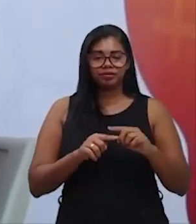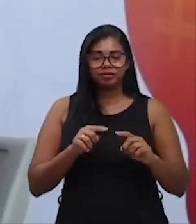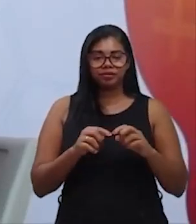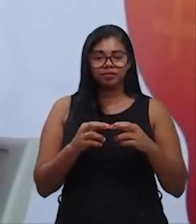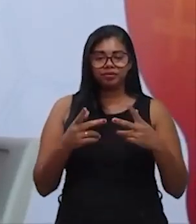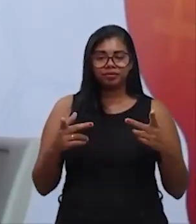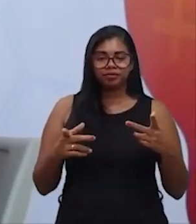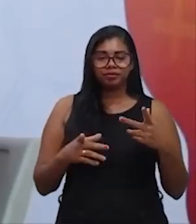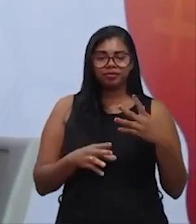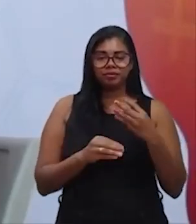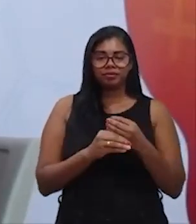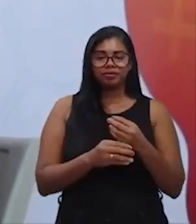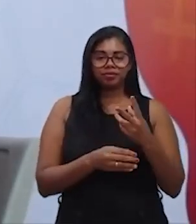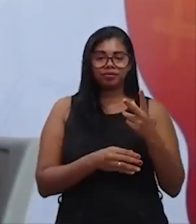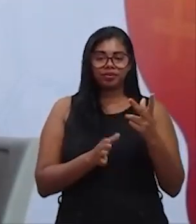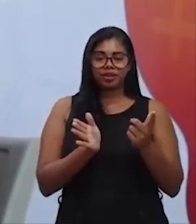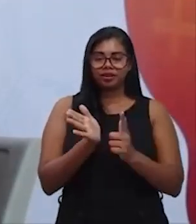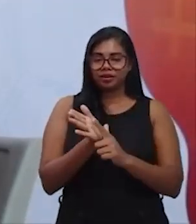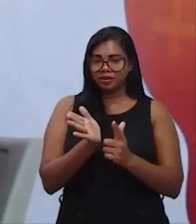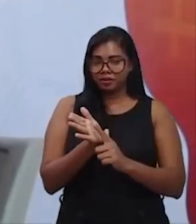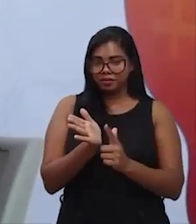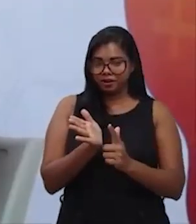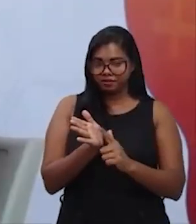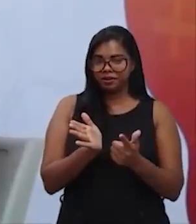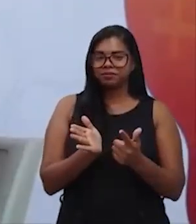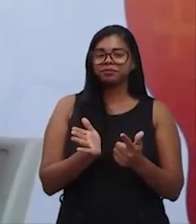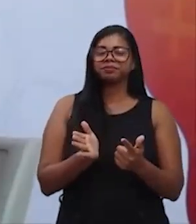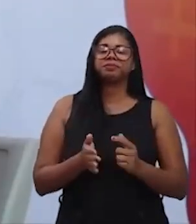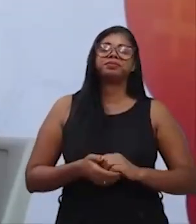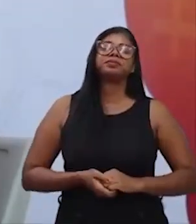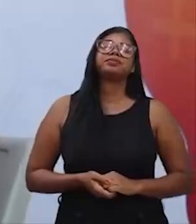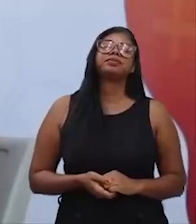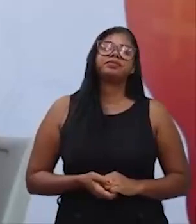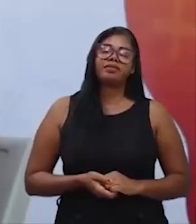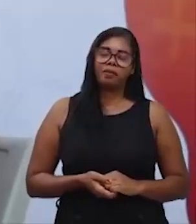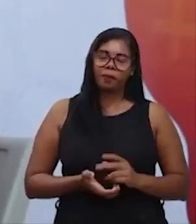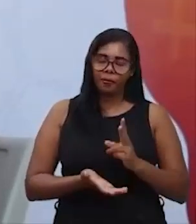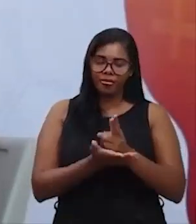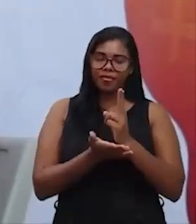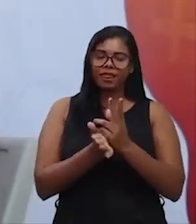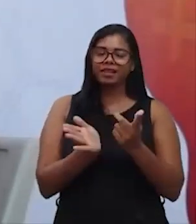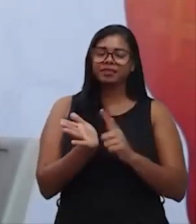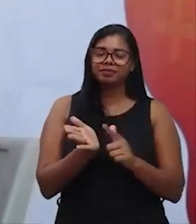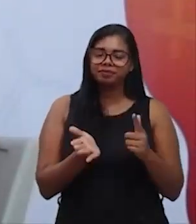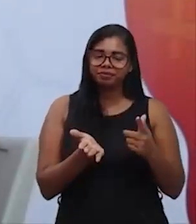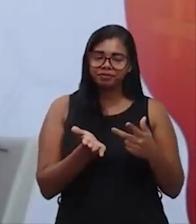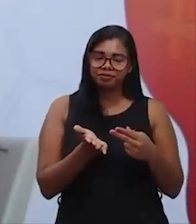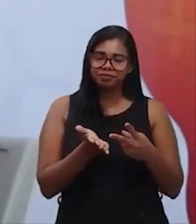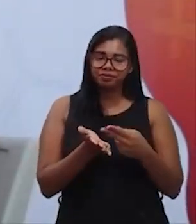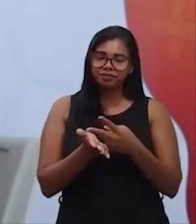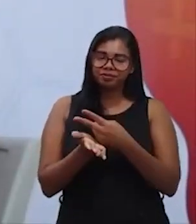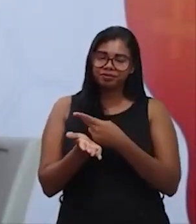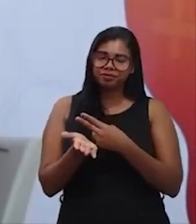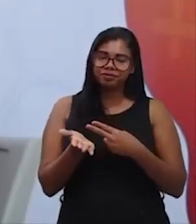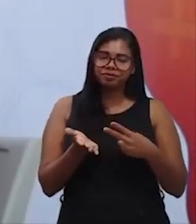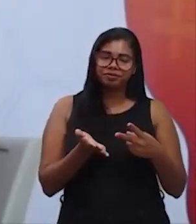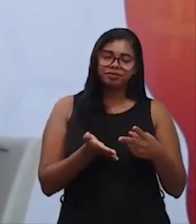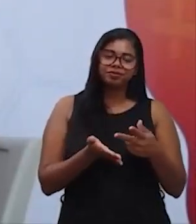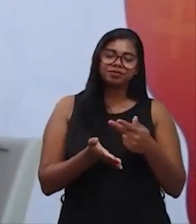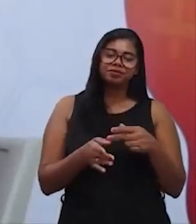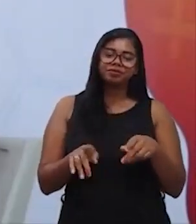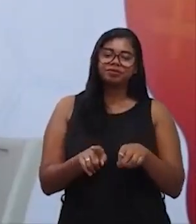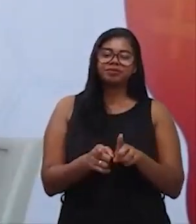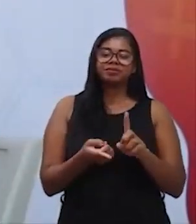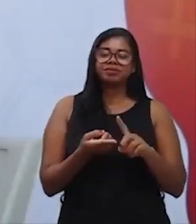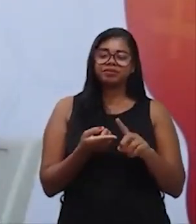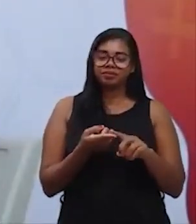materialidades favoritas, que é a boneca de papel. Paper toy. Eu sempre gostei desse recortar, né? E também acho